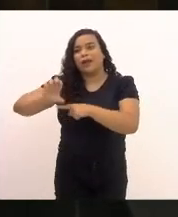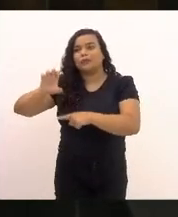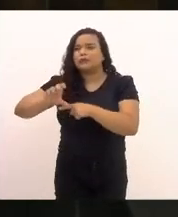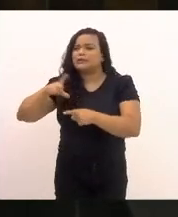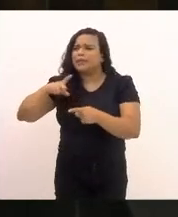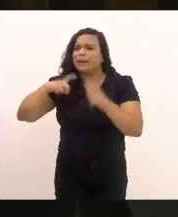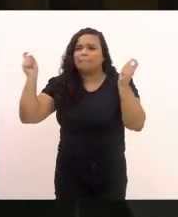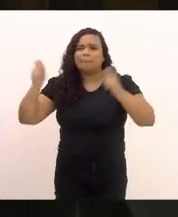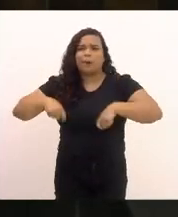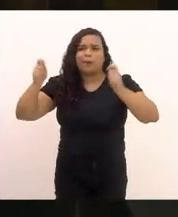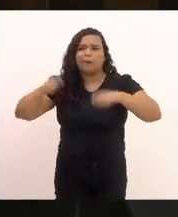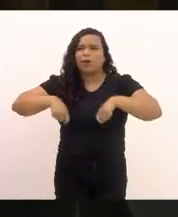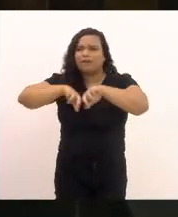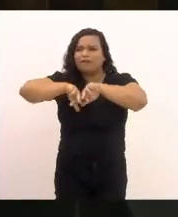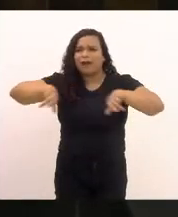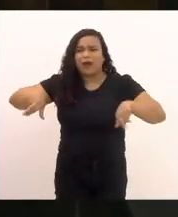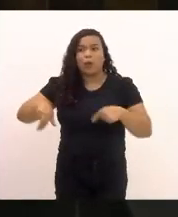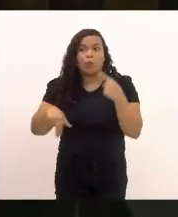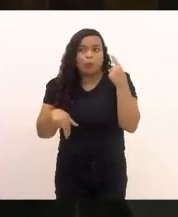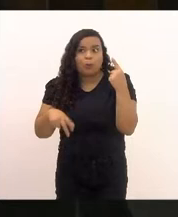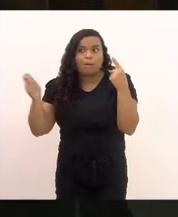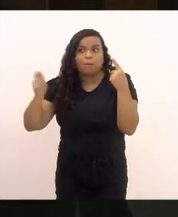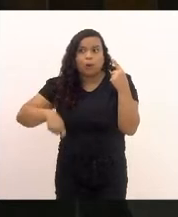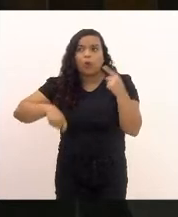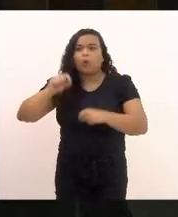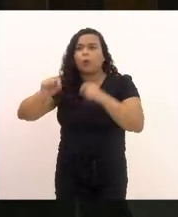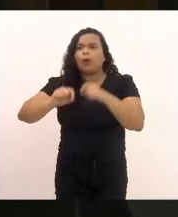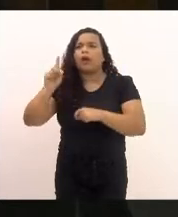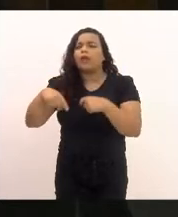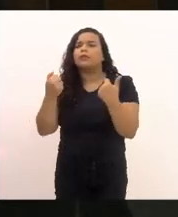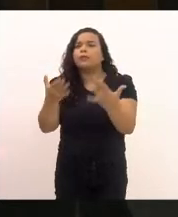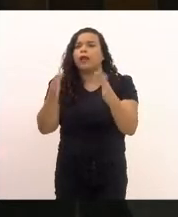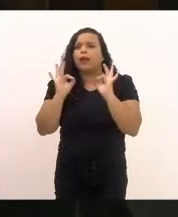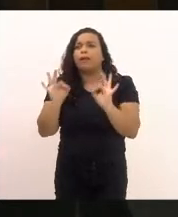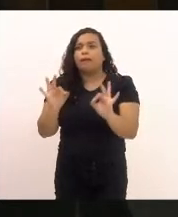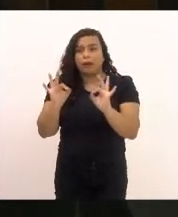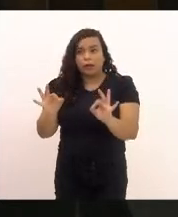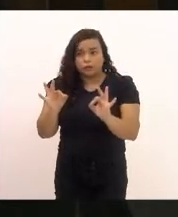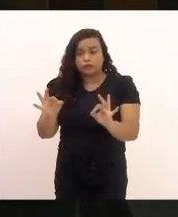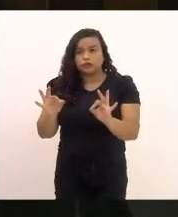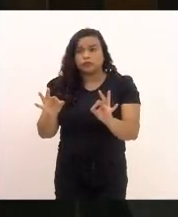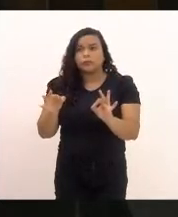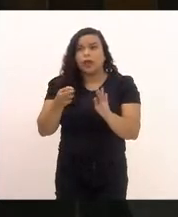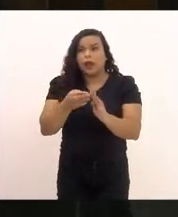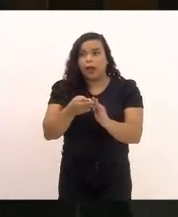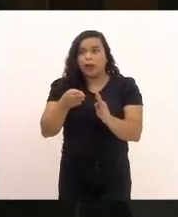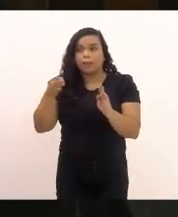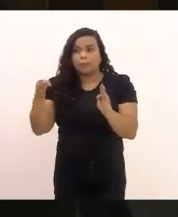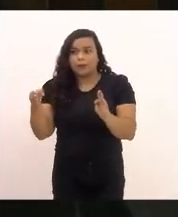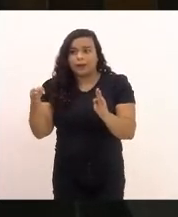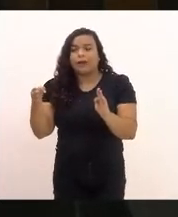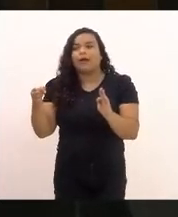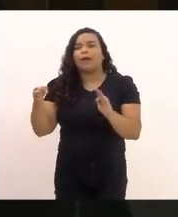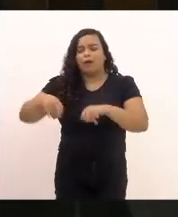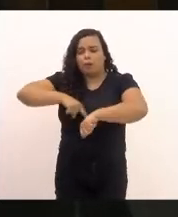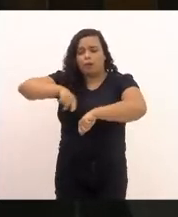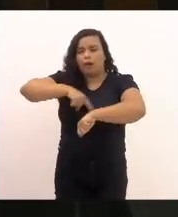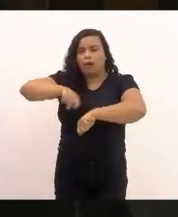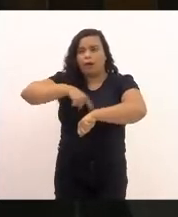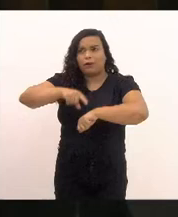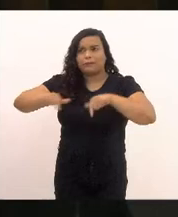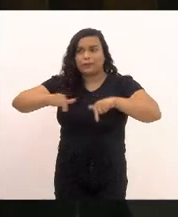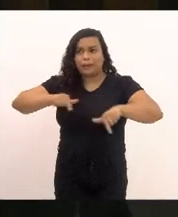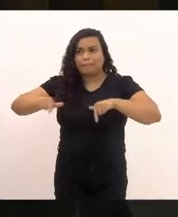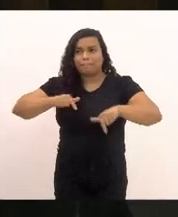possibilidades. Uma delas é garantir a ampliação do regime de trabalho, da carga horária contratada